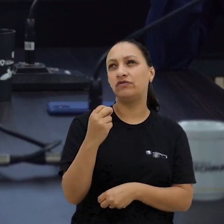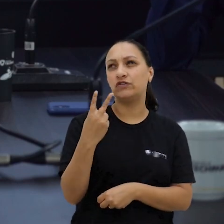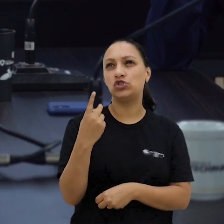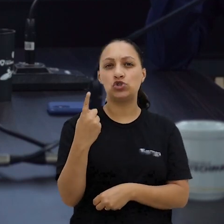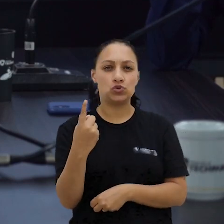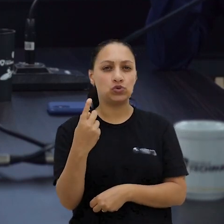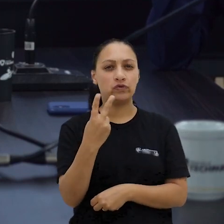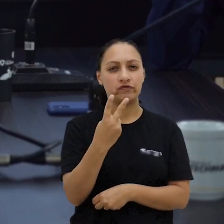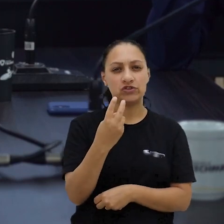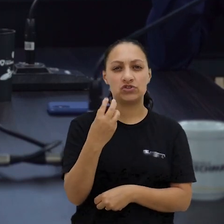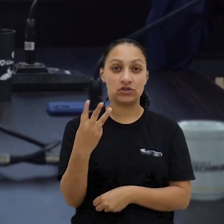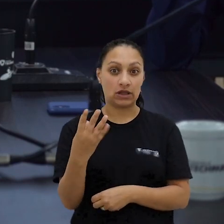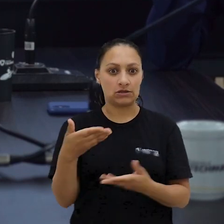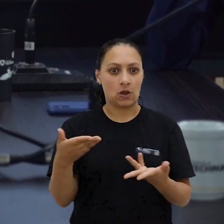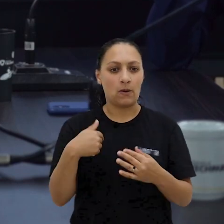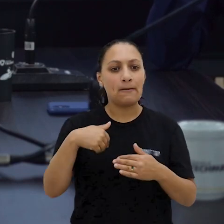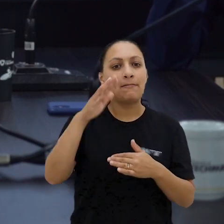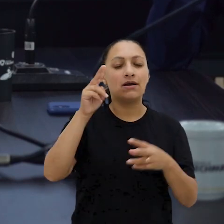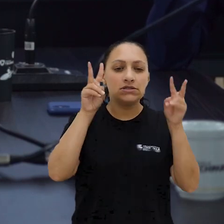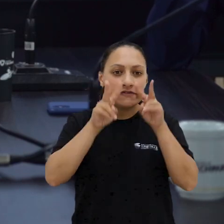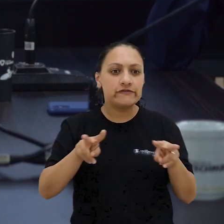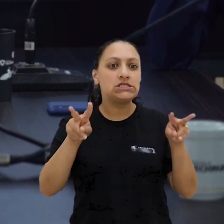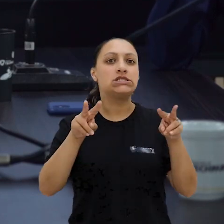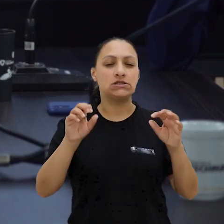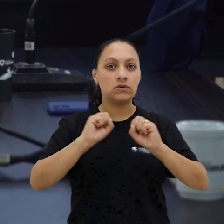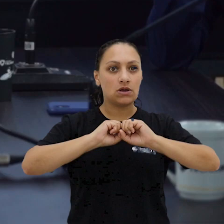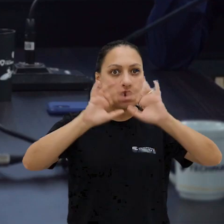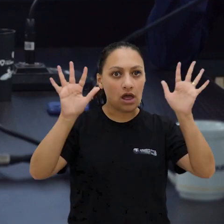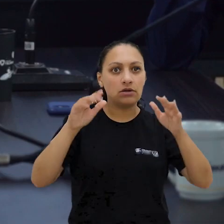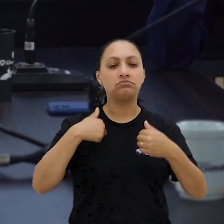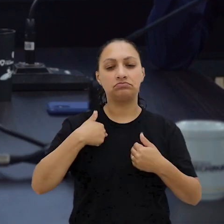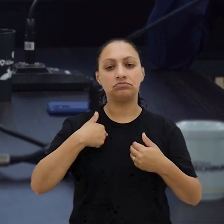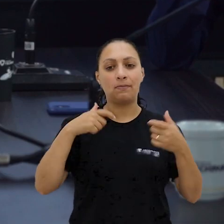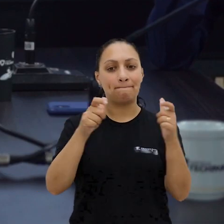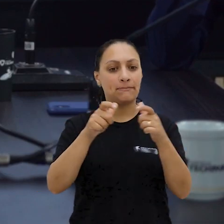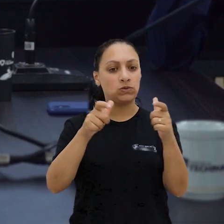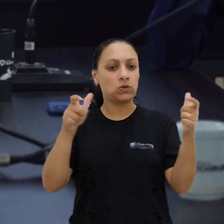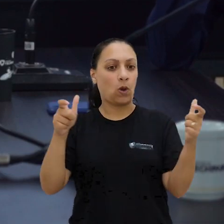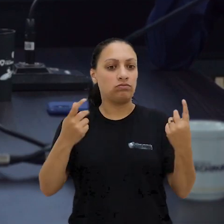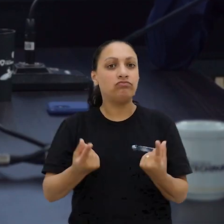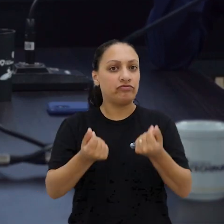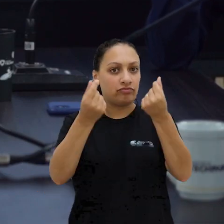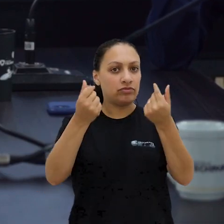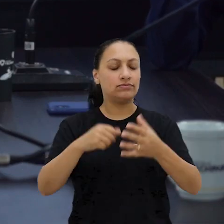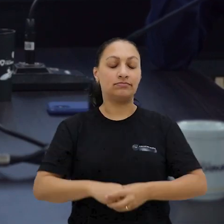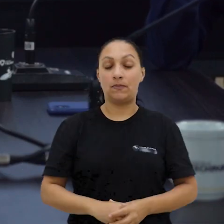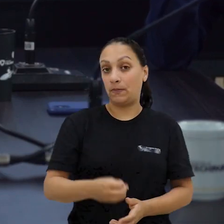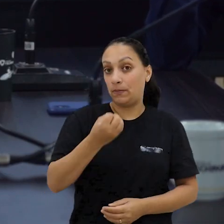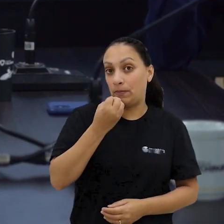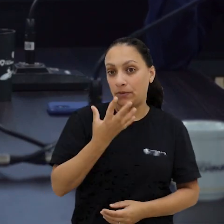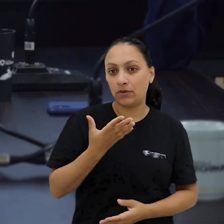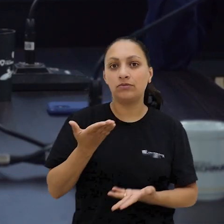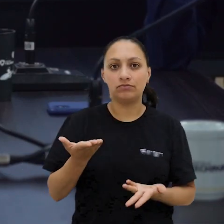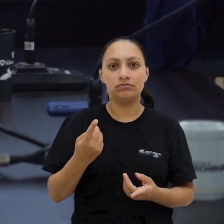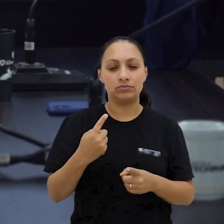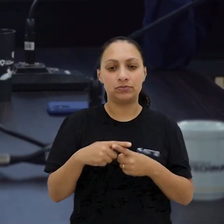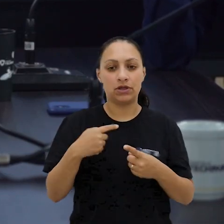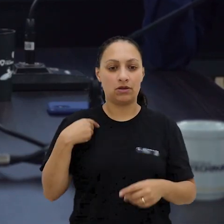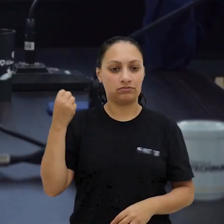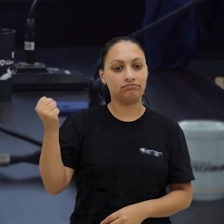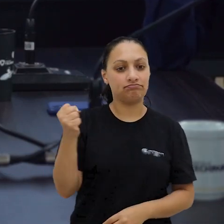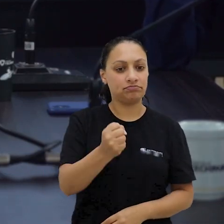principalmente, a estar mais visível, isso claramente aumentou o meu faturamento. Então, assim, não é isso? Então, assim, é porque eu tô